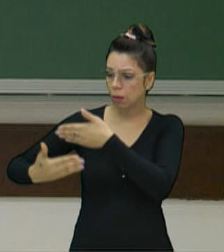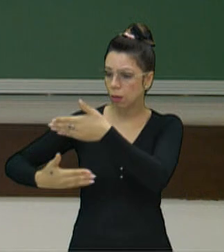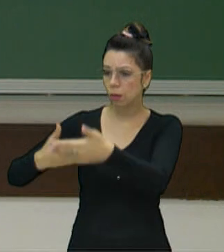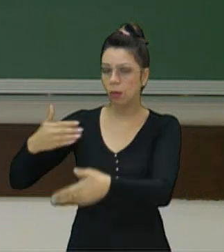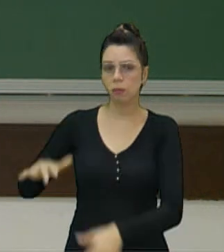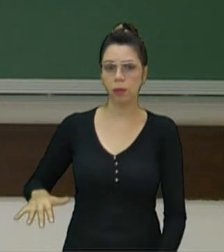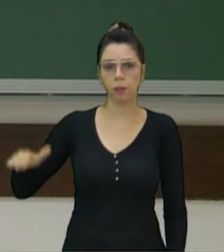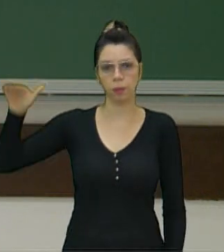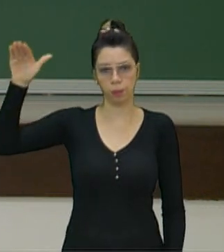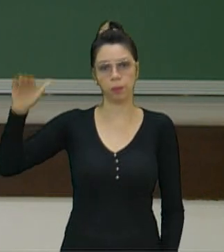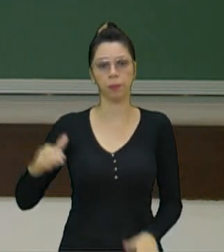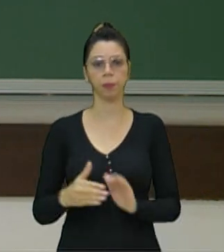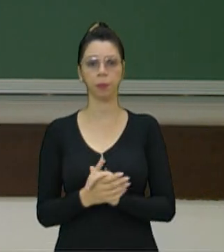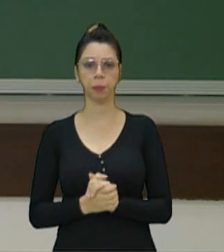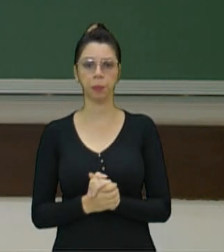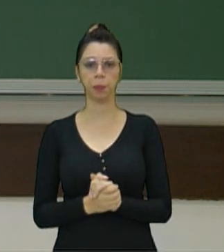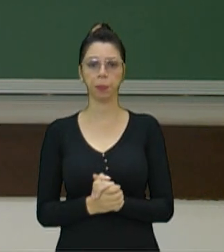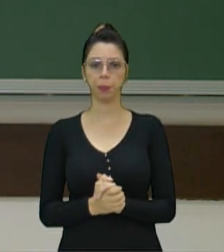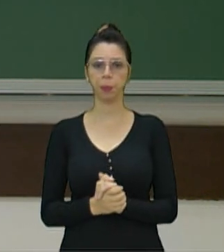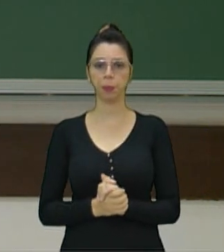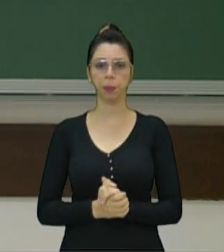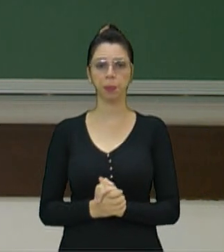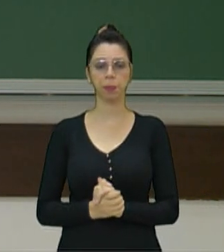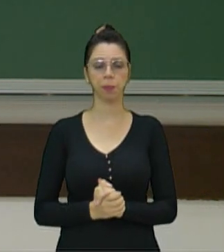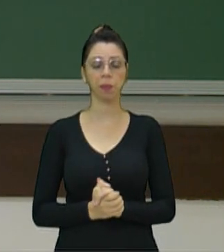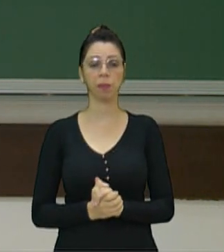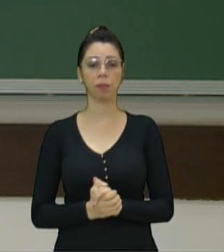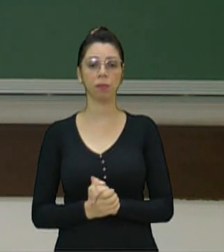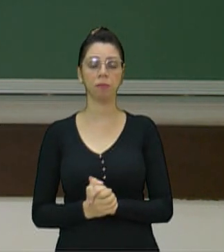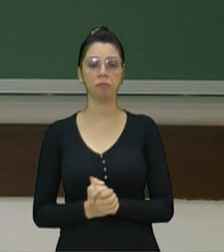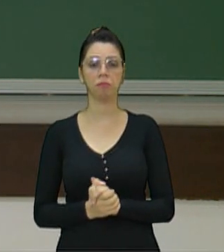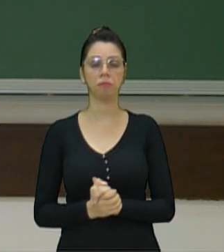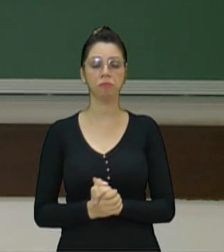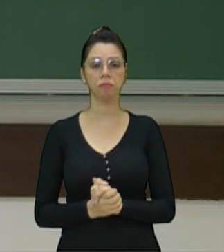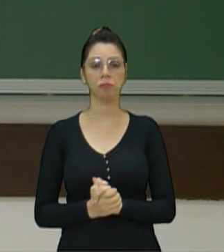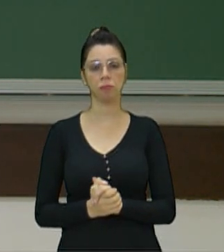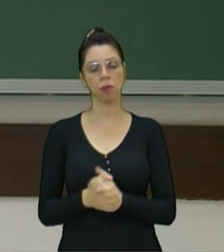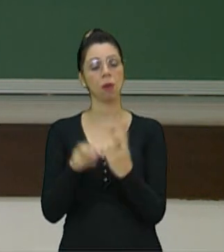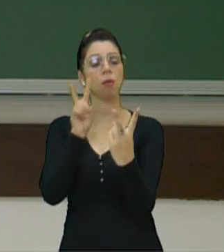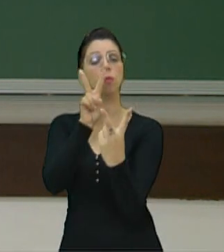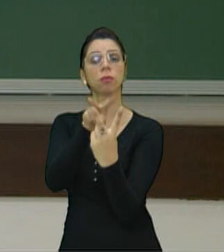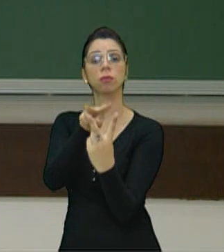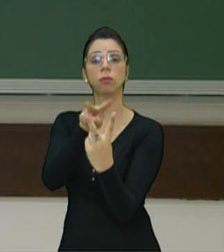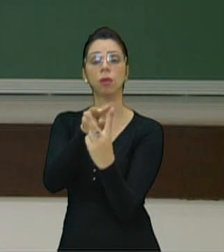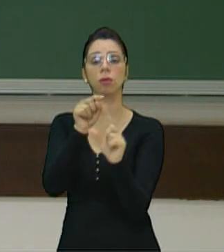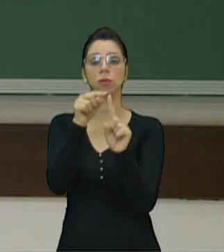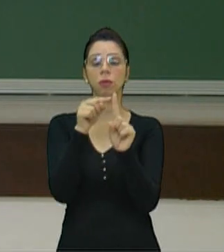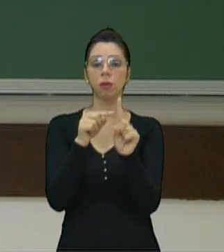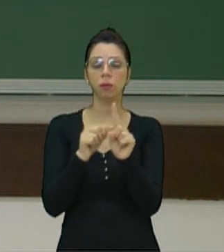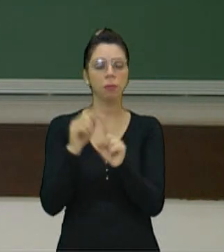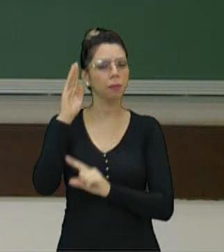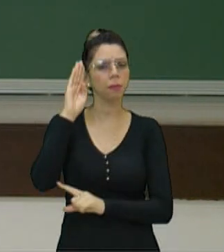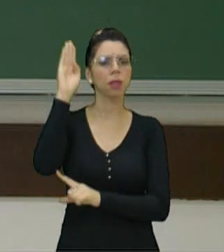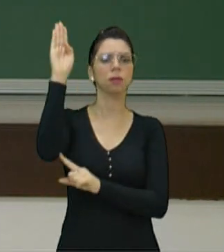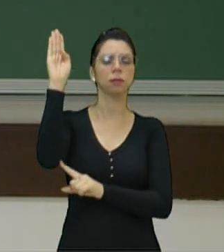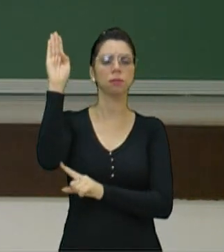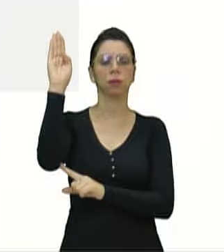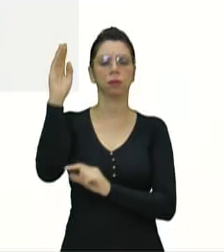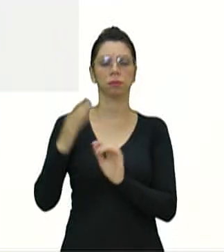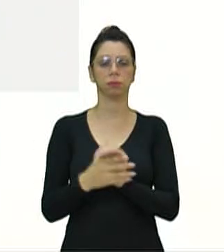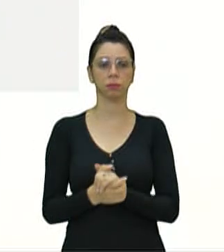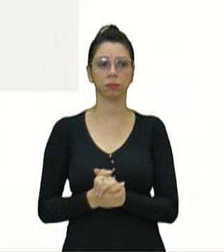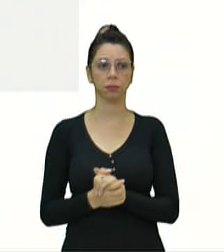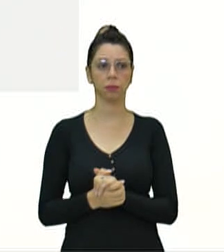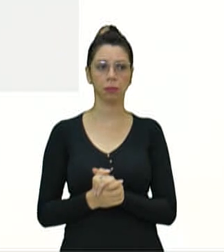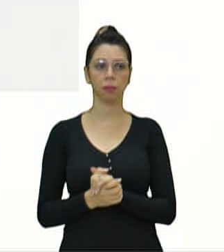adulta. Vamos lá então. Quais são os dois tipos principais de reprodução? Basicamente,